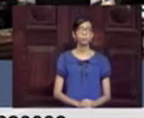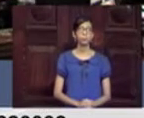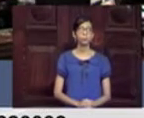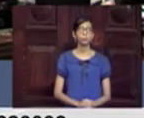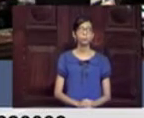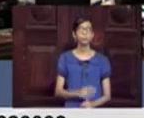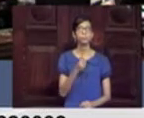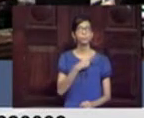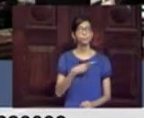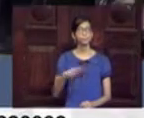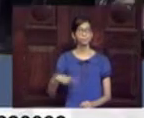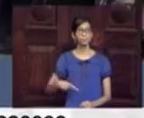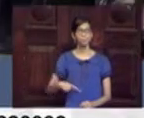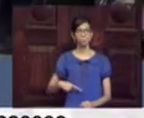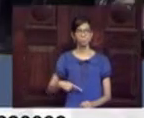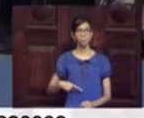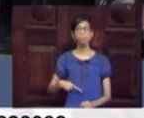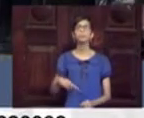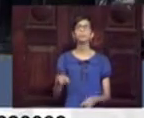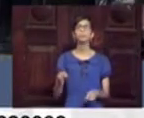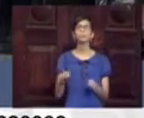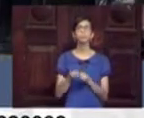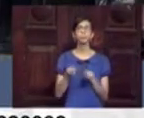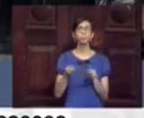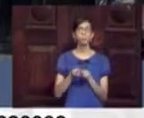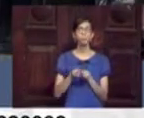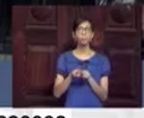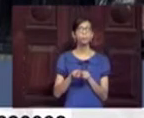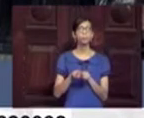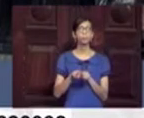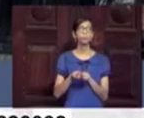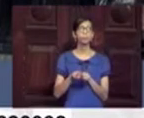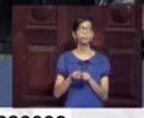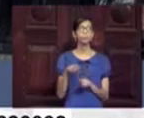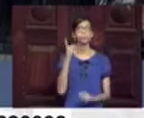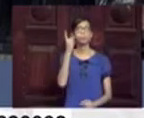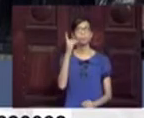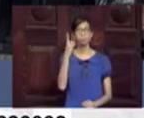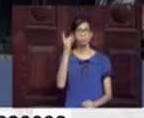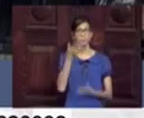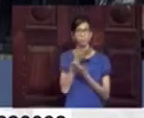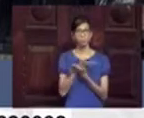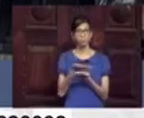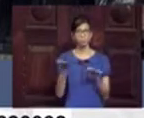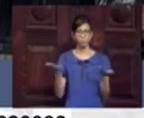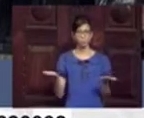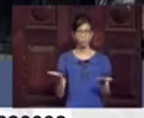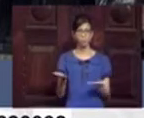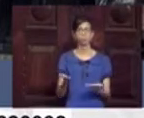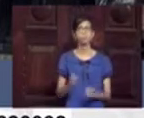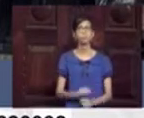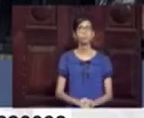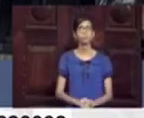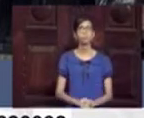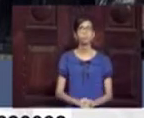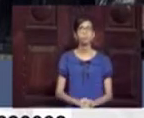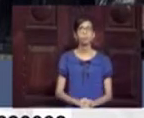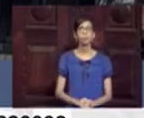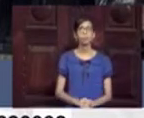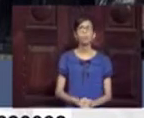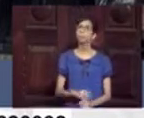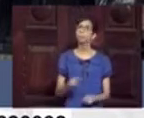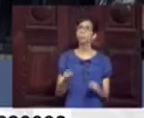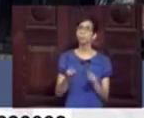Senhor presidente, senhoras e senhores parlamentares, o que a gente está